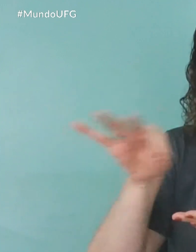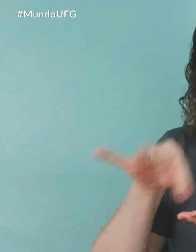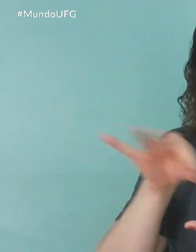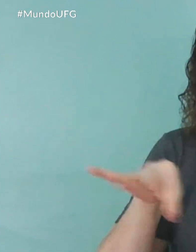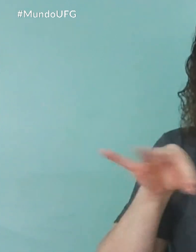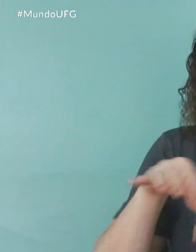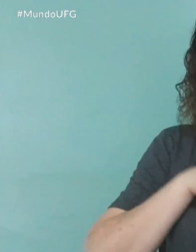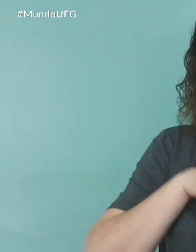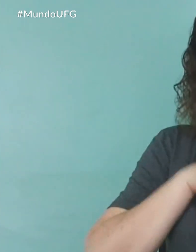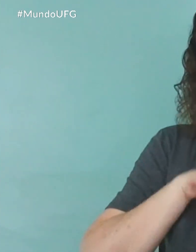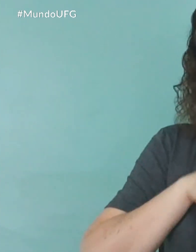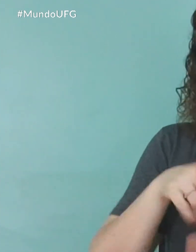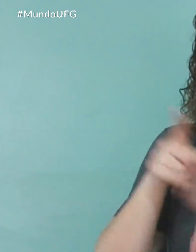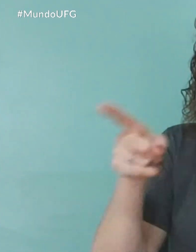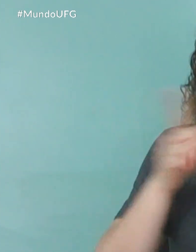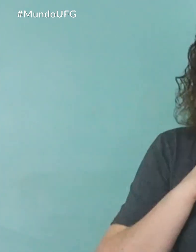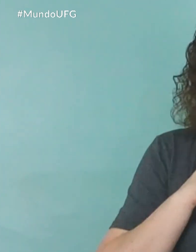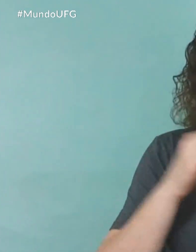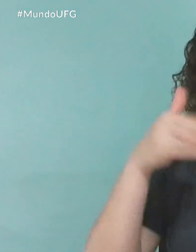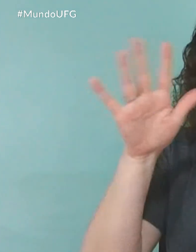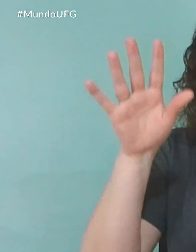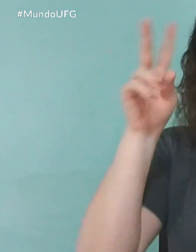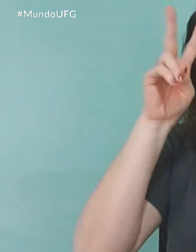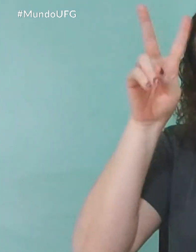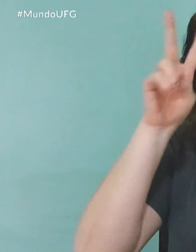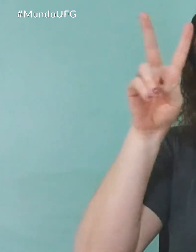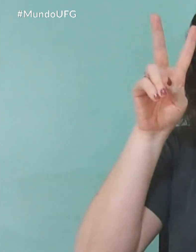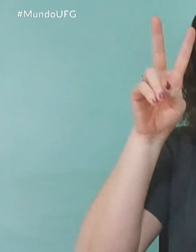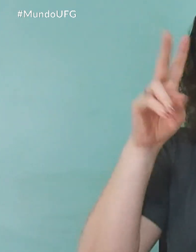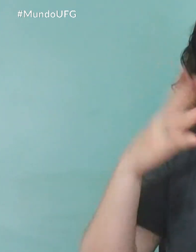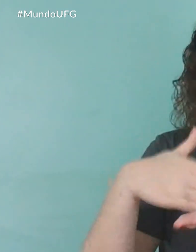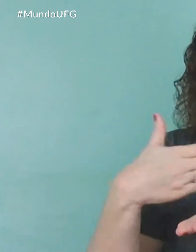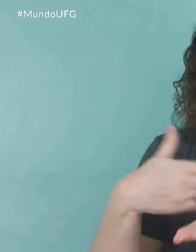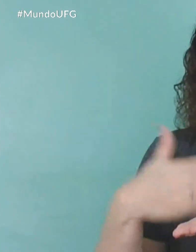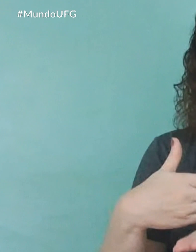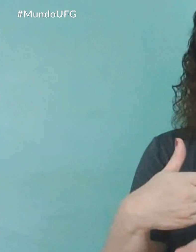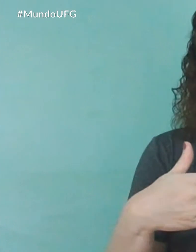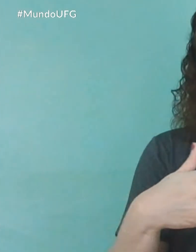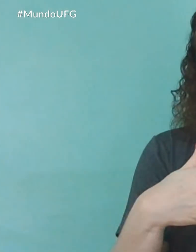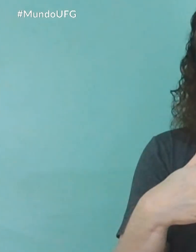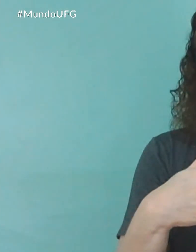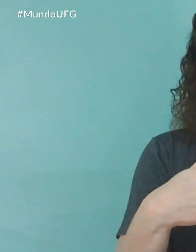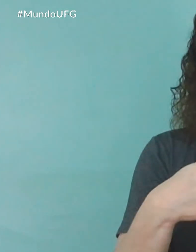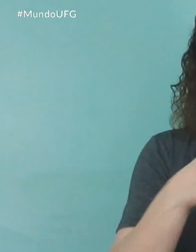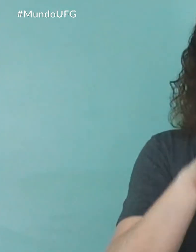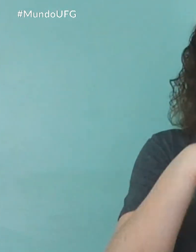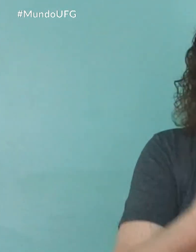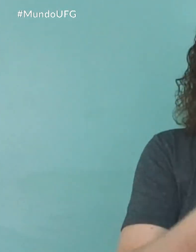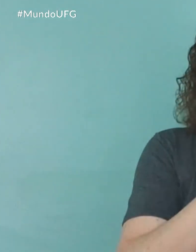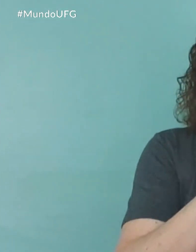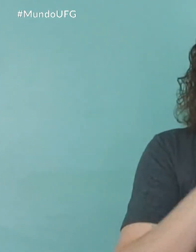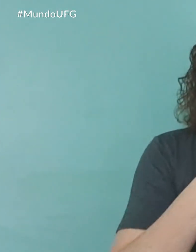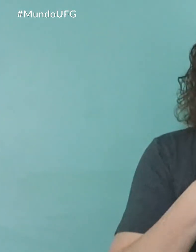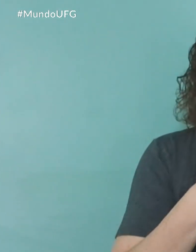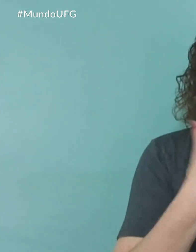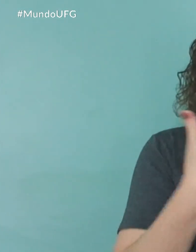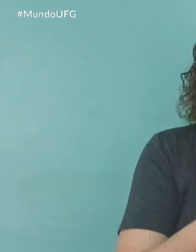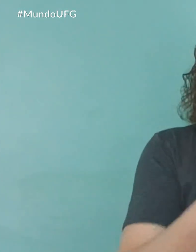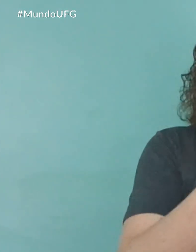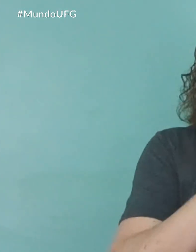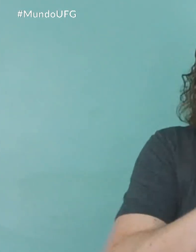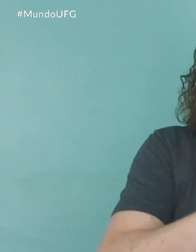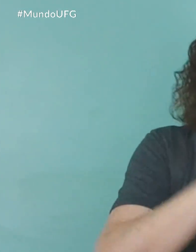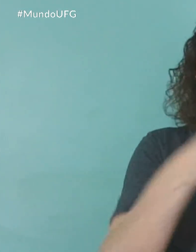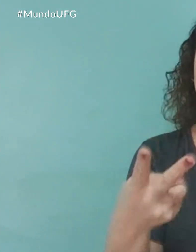Nós encaminhamos para a professora Sueli, logicamente, para ela ter ciência e também nos ajudar a contribuir com o texto feito